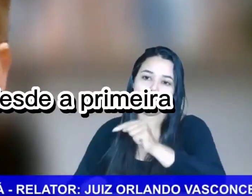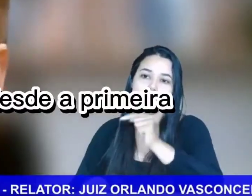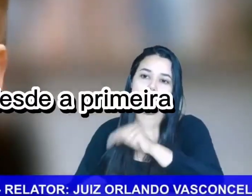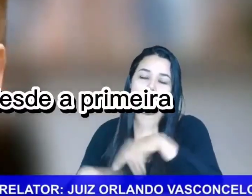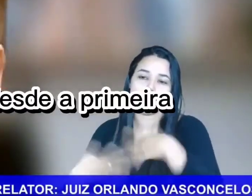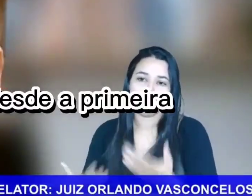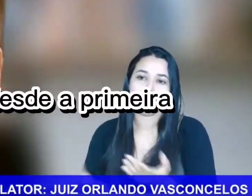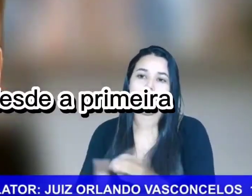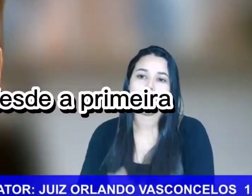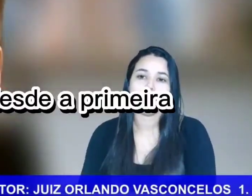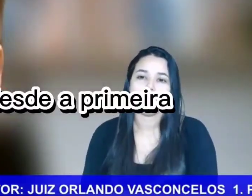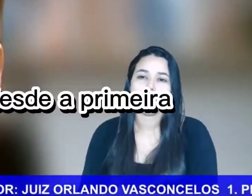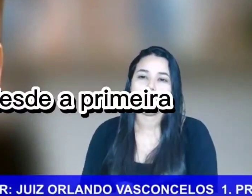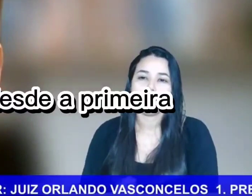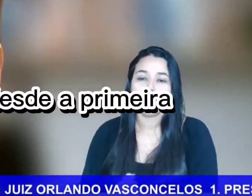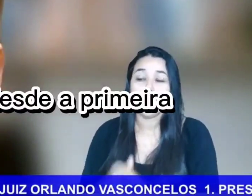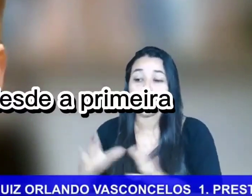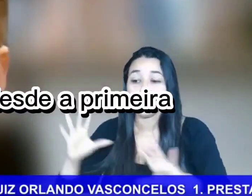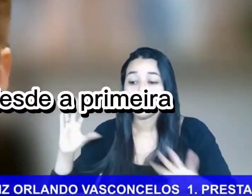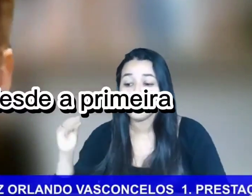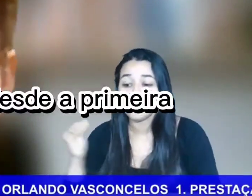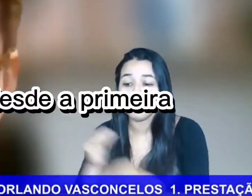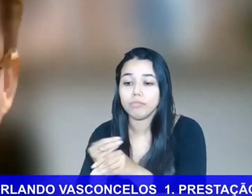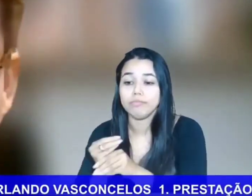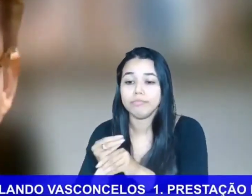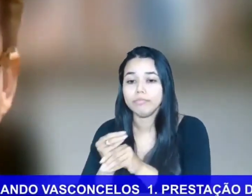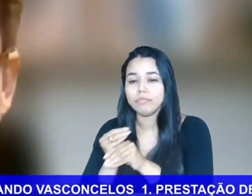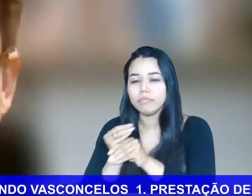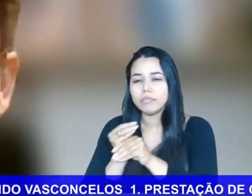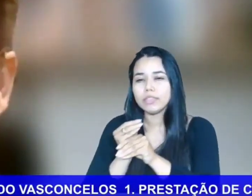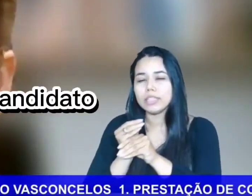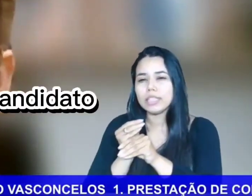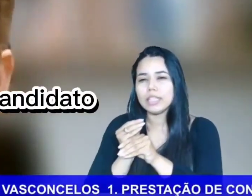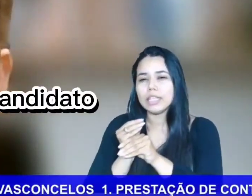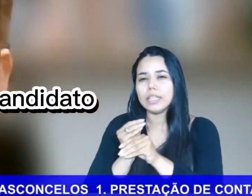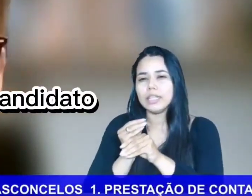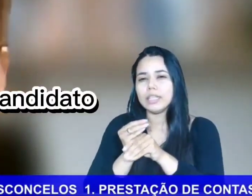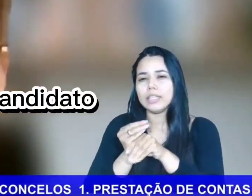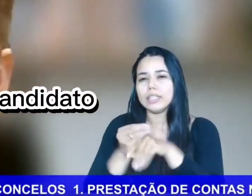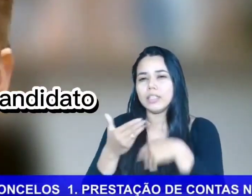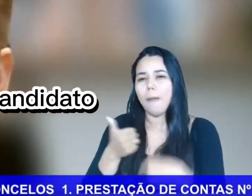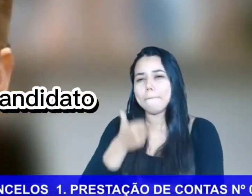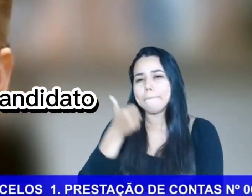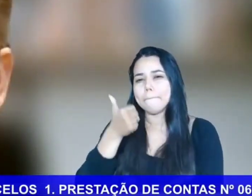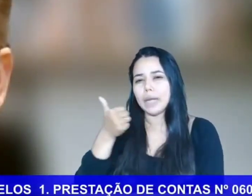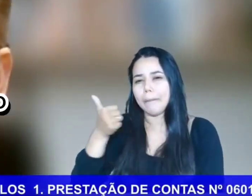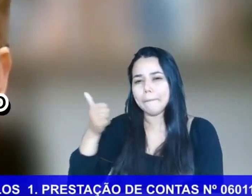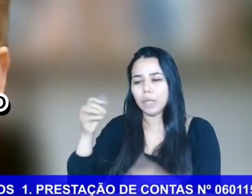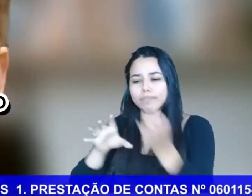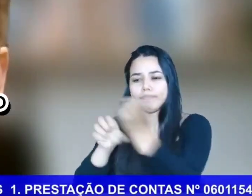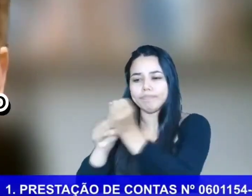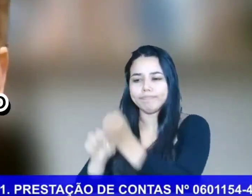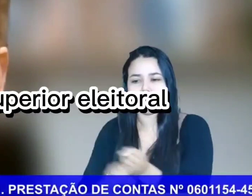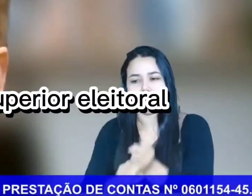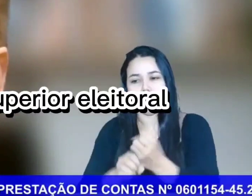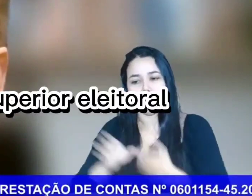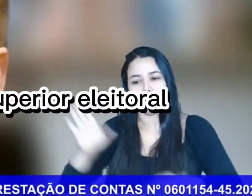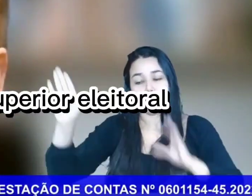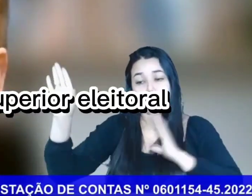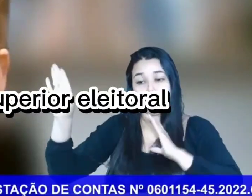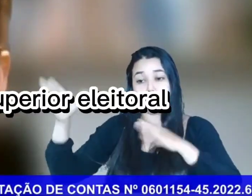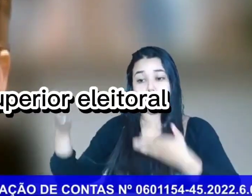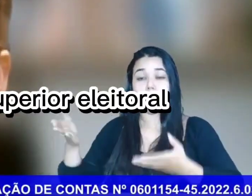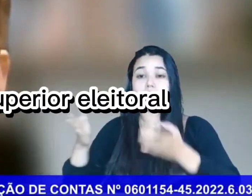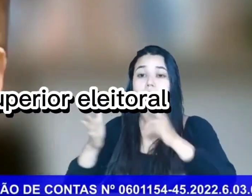Contrato esse que fora juntado desde a primeira prestação de contas do candidato. No mesmo sentido, excelências,